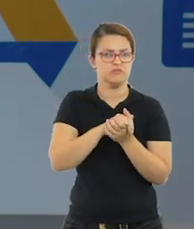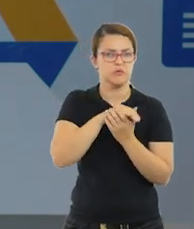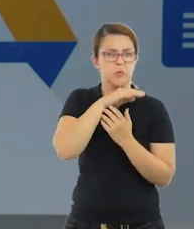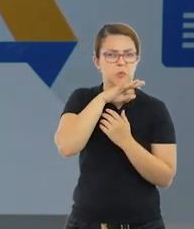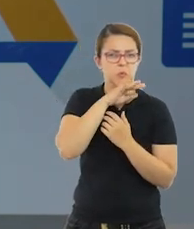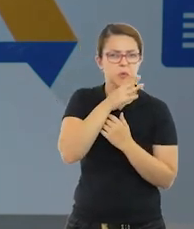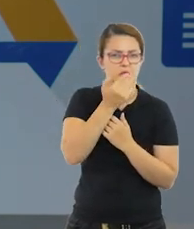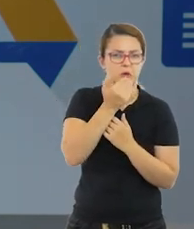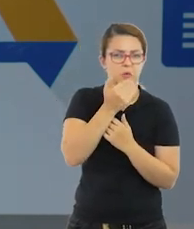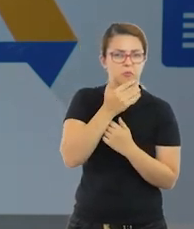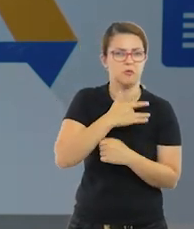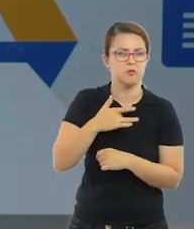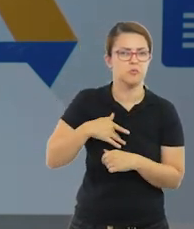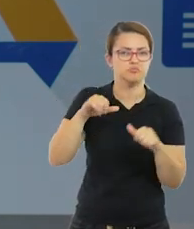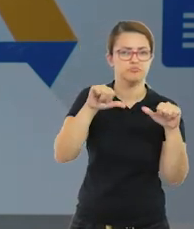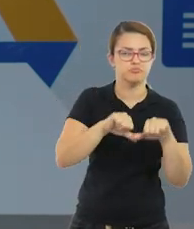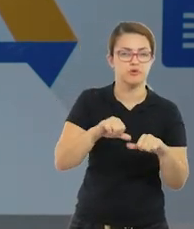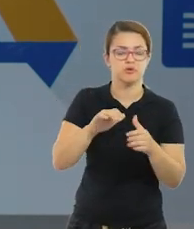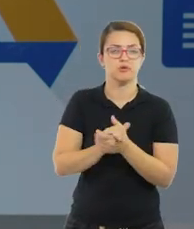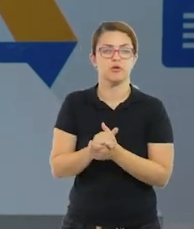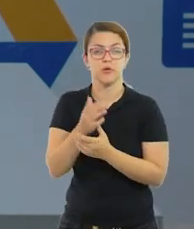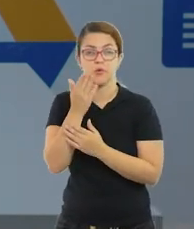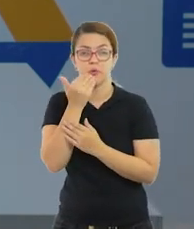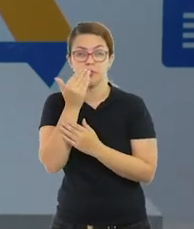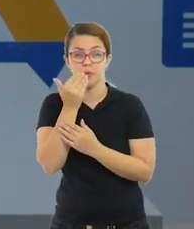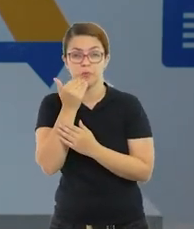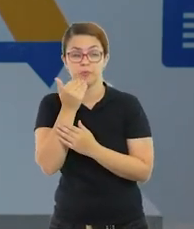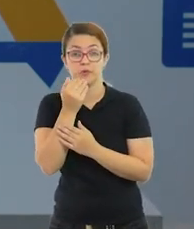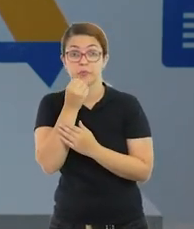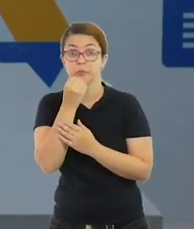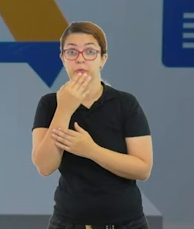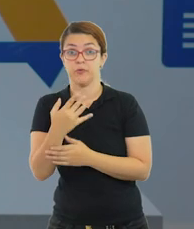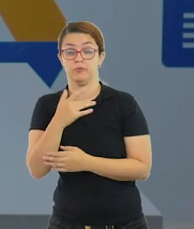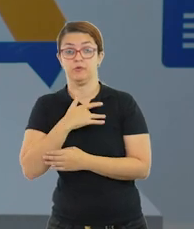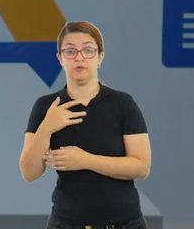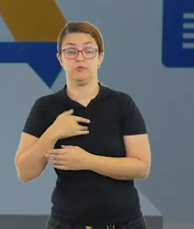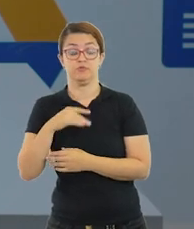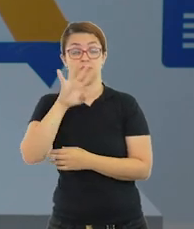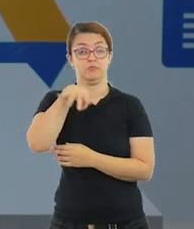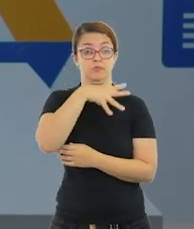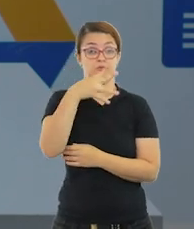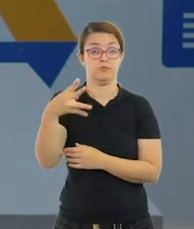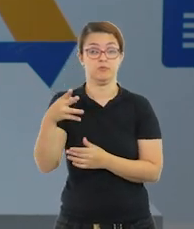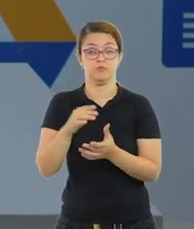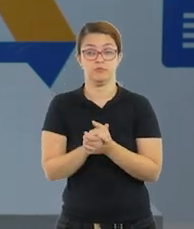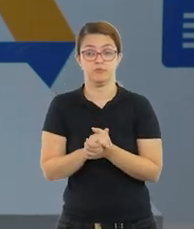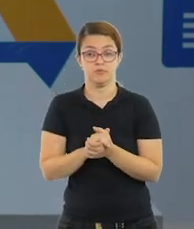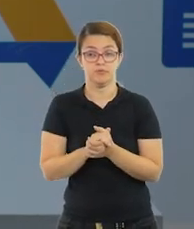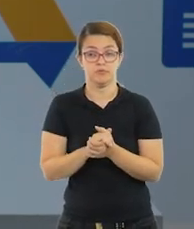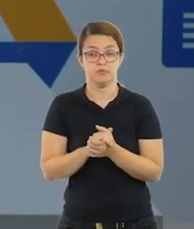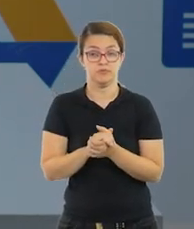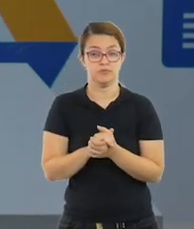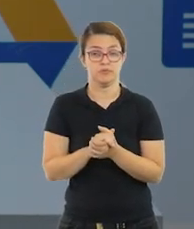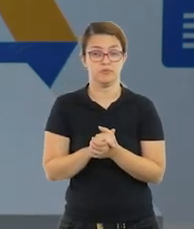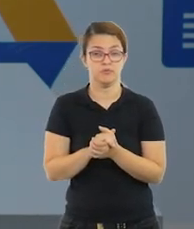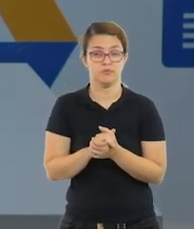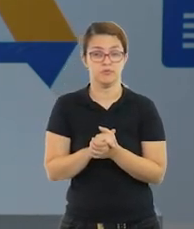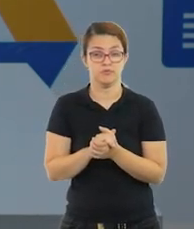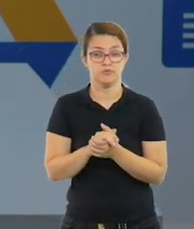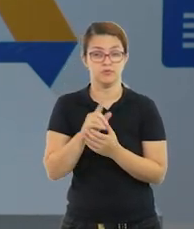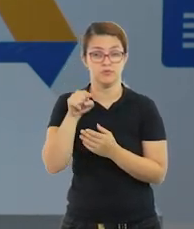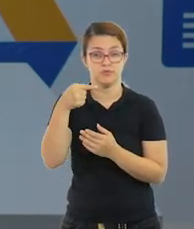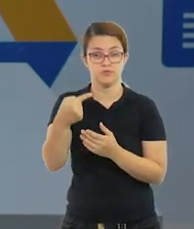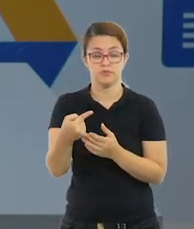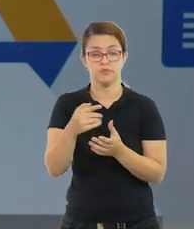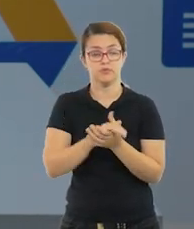as health food, que são as comidas saudáveis. Vai colocar lá na lista, espero que vocês reflitam bem quais são as junk foods e health